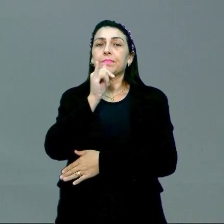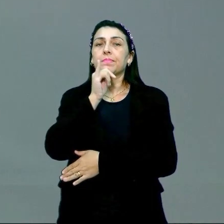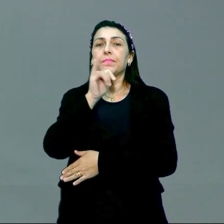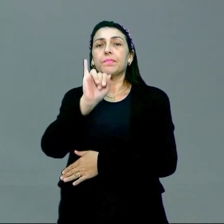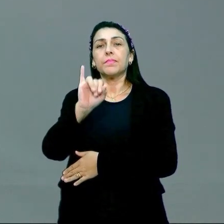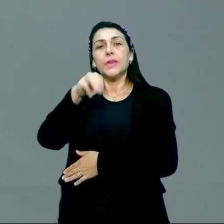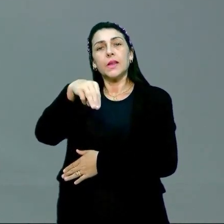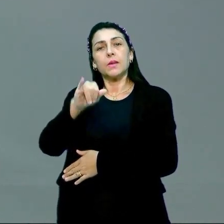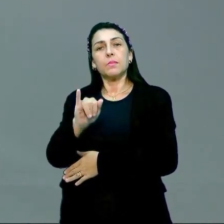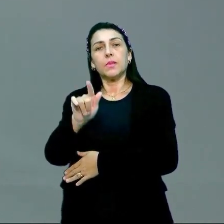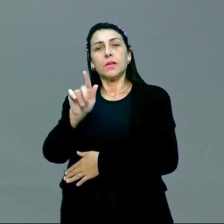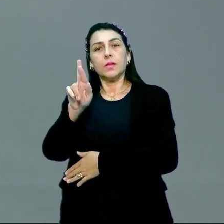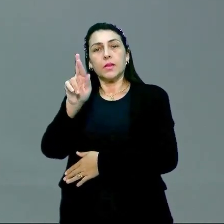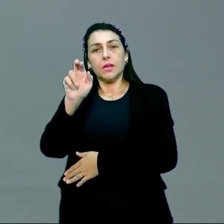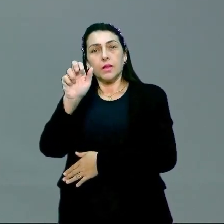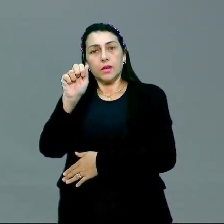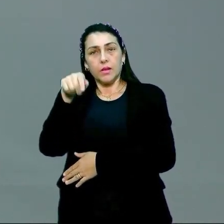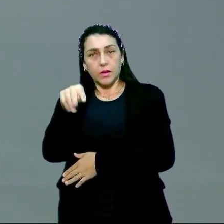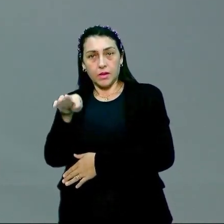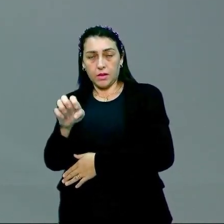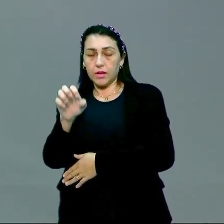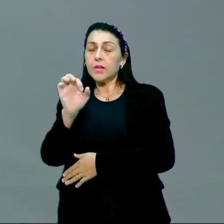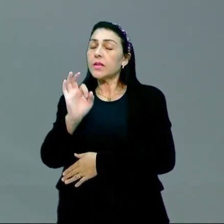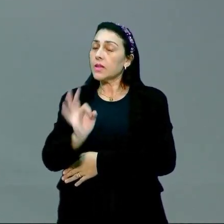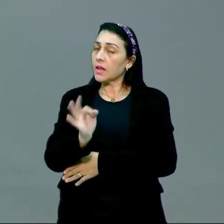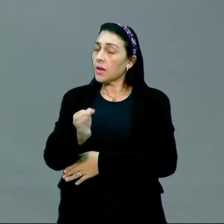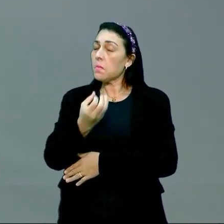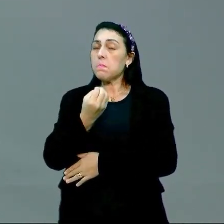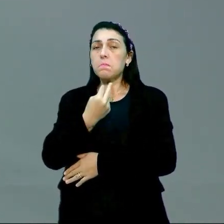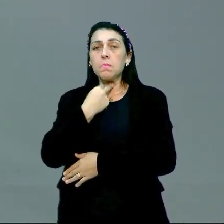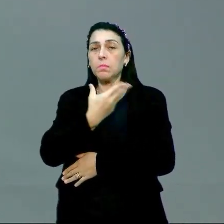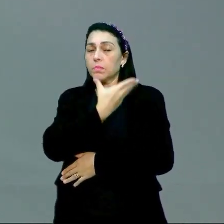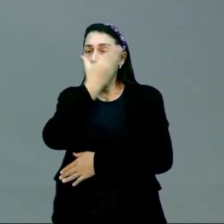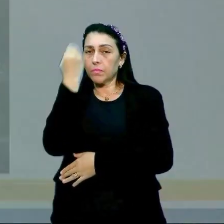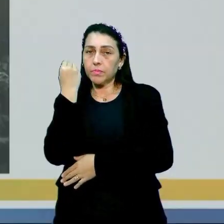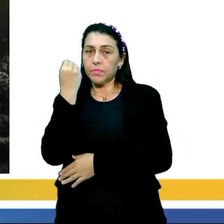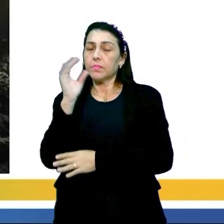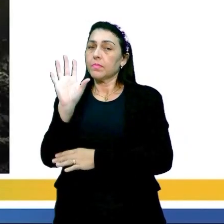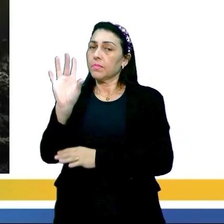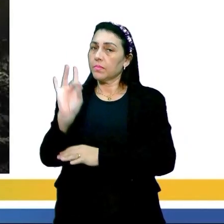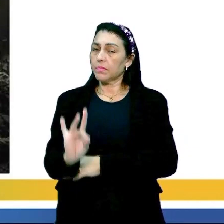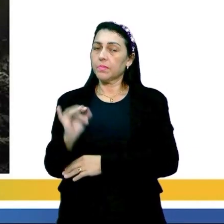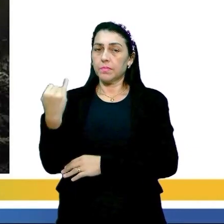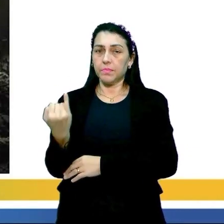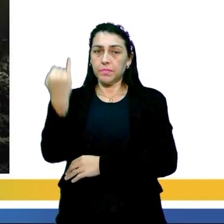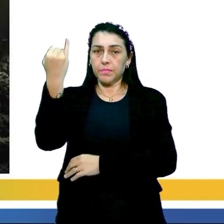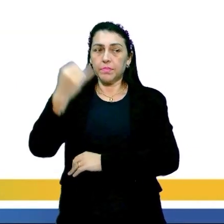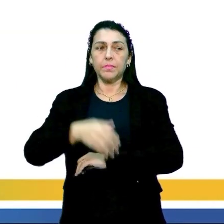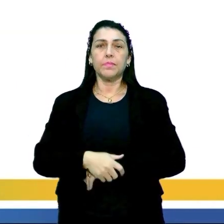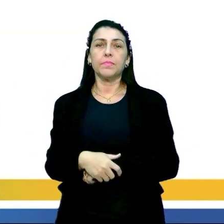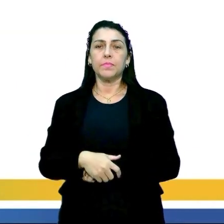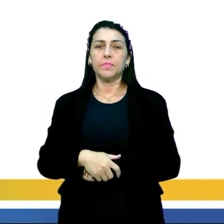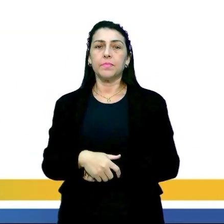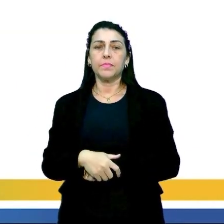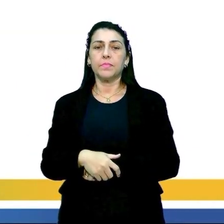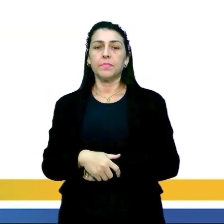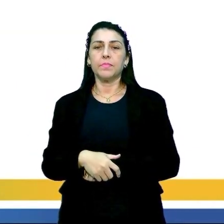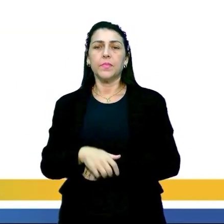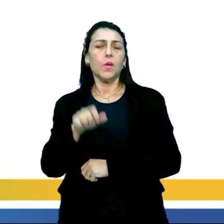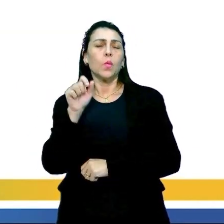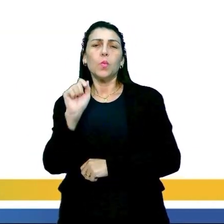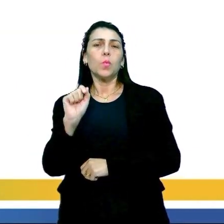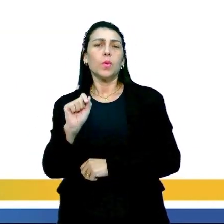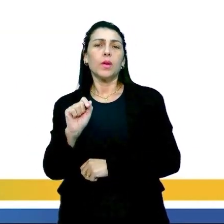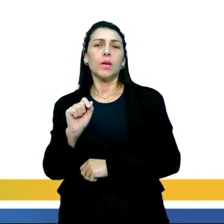um imigrante, certo? A gente não pode esquecer esse detalhe importante. Então a gente vai o